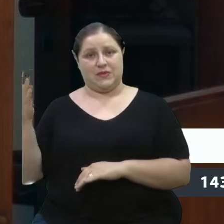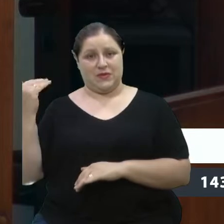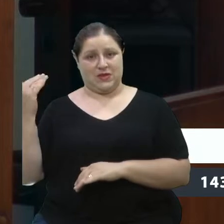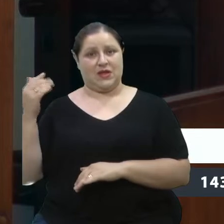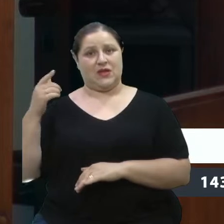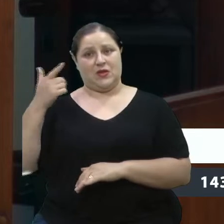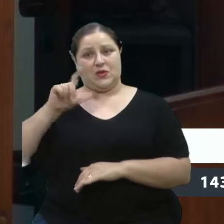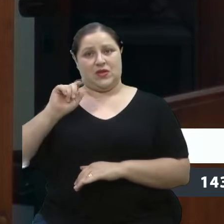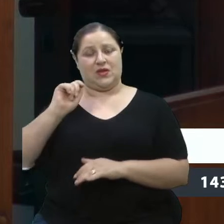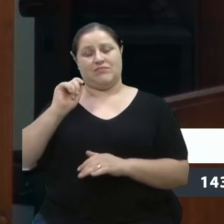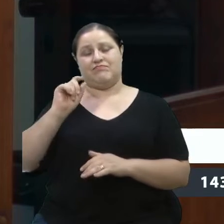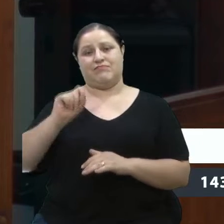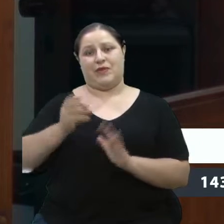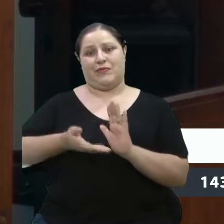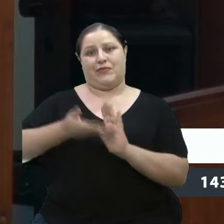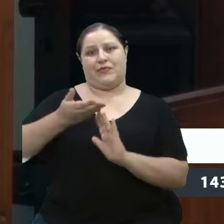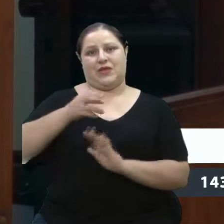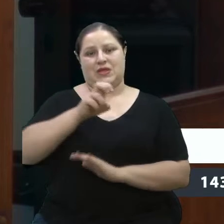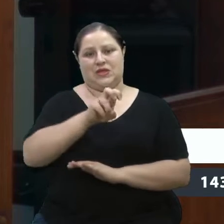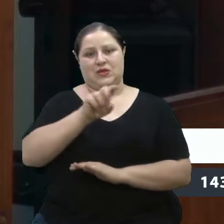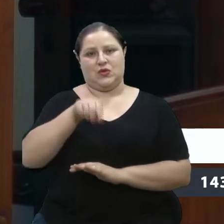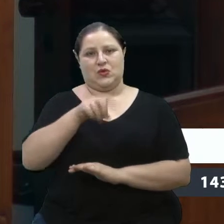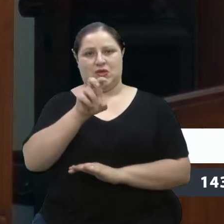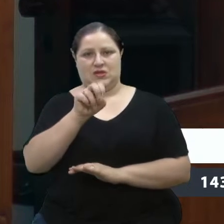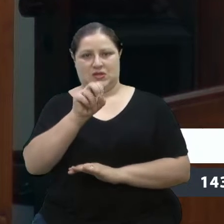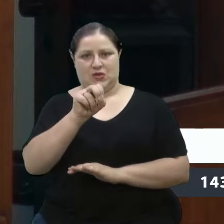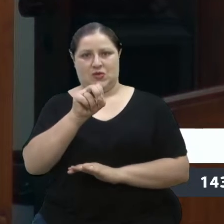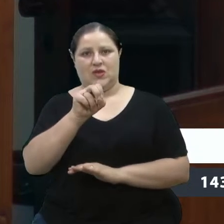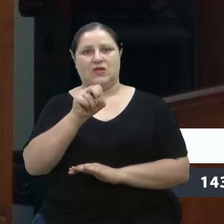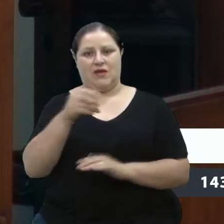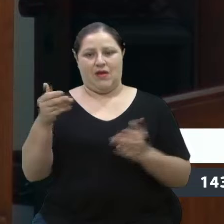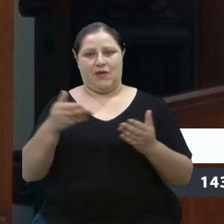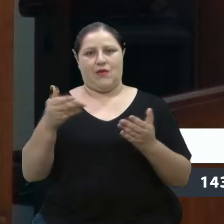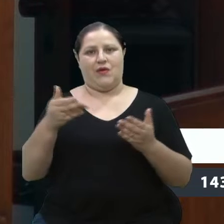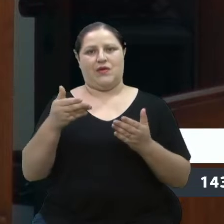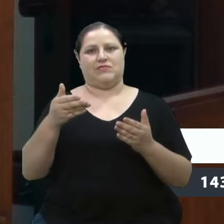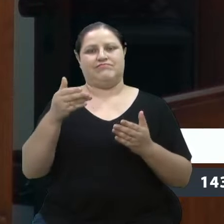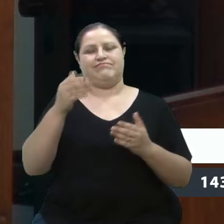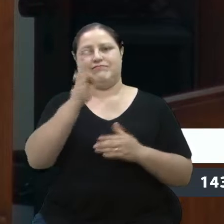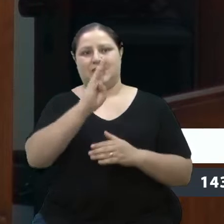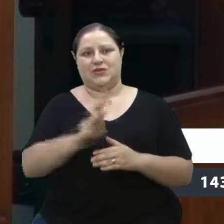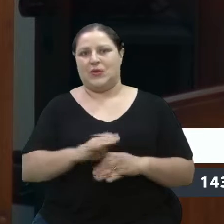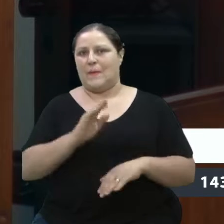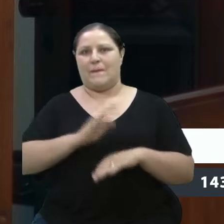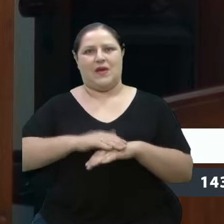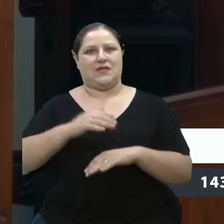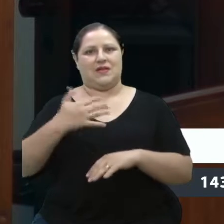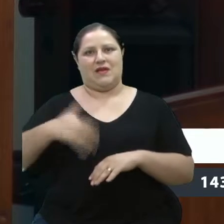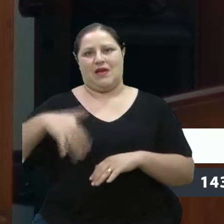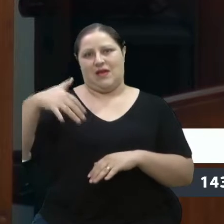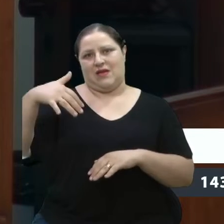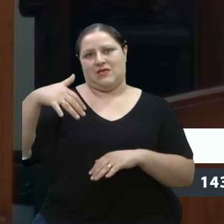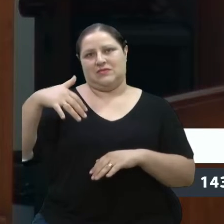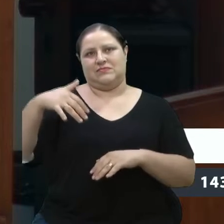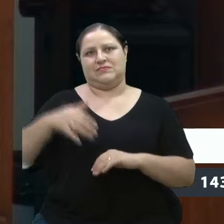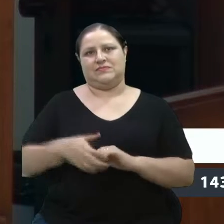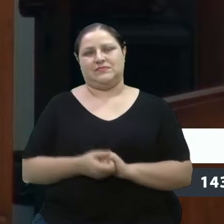preço de R$ 5,50, uma das mais caras do Brasil nesse momento. Isso enquanto a função de cobradora é